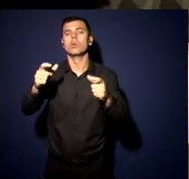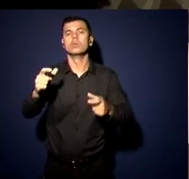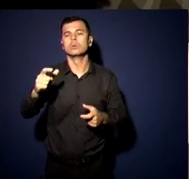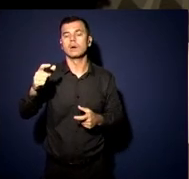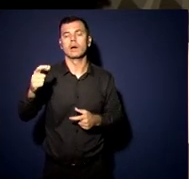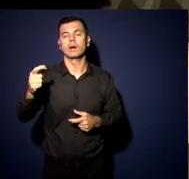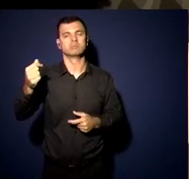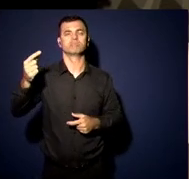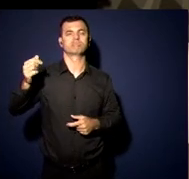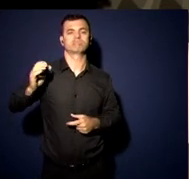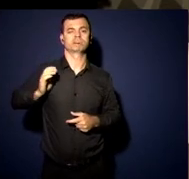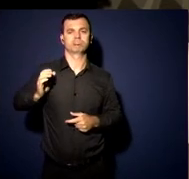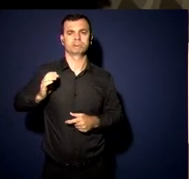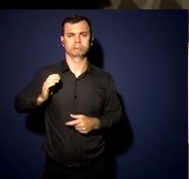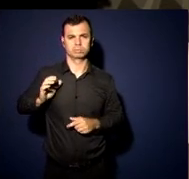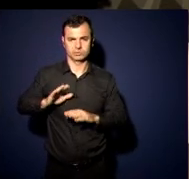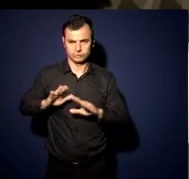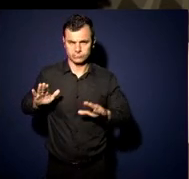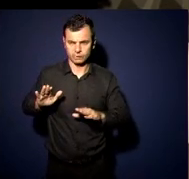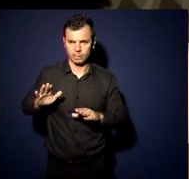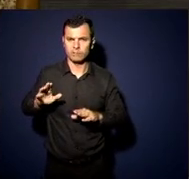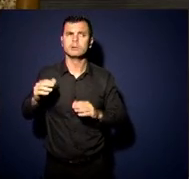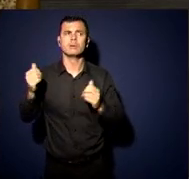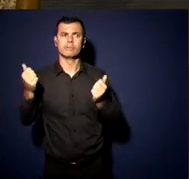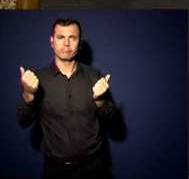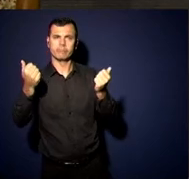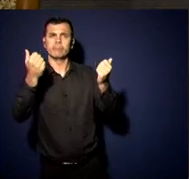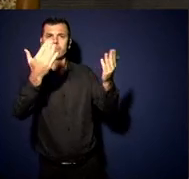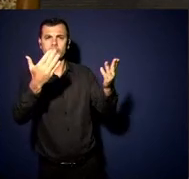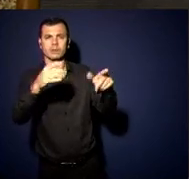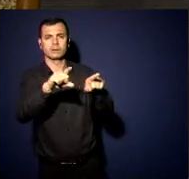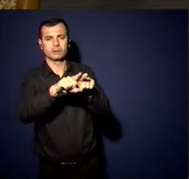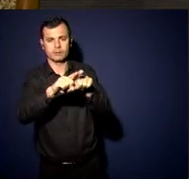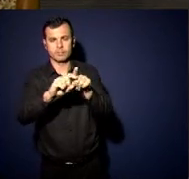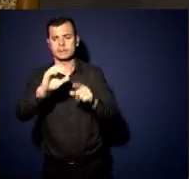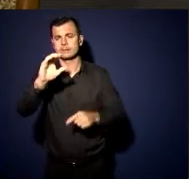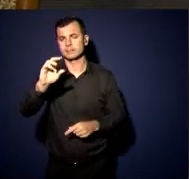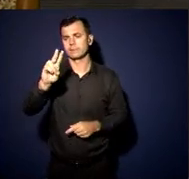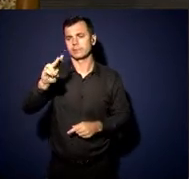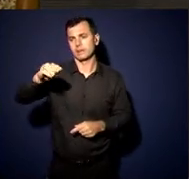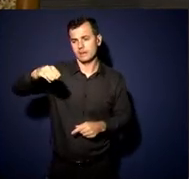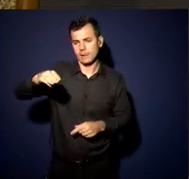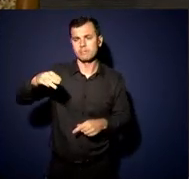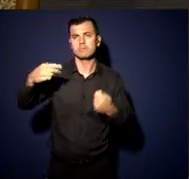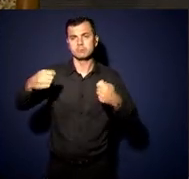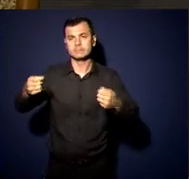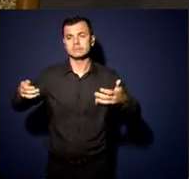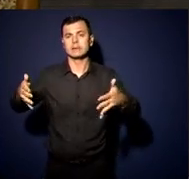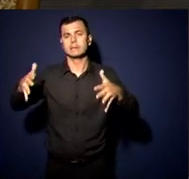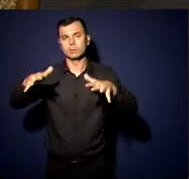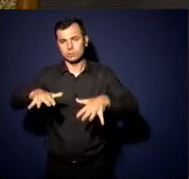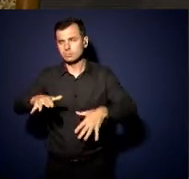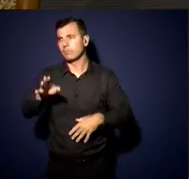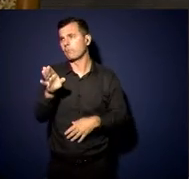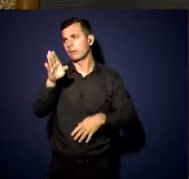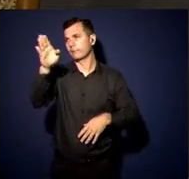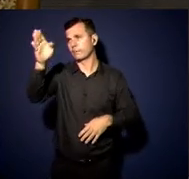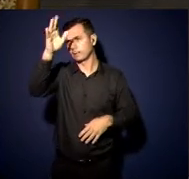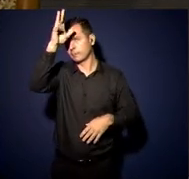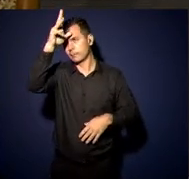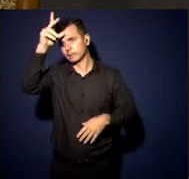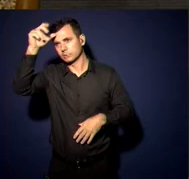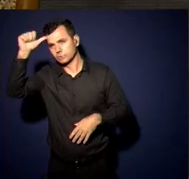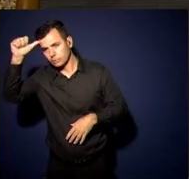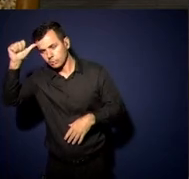não reduz a relevância desses dois ambientes de negócio a gente quer uma cvm inclusiva por isso que a cvm tá na Amazônia A